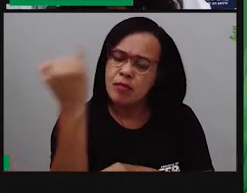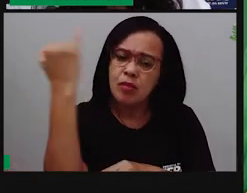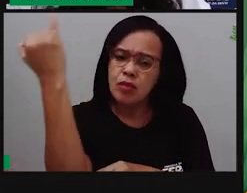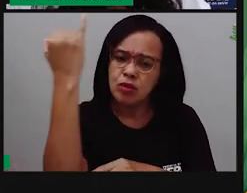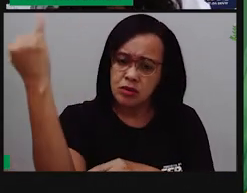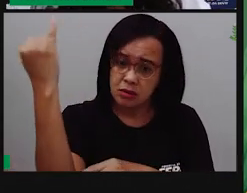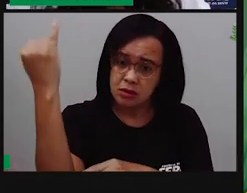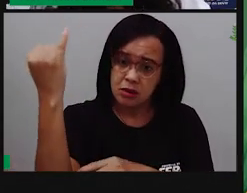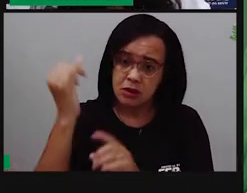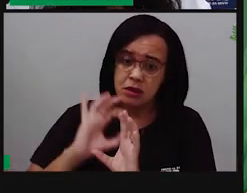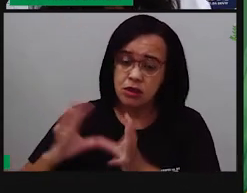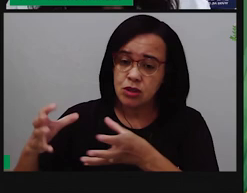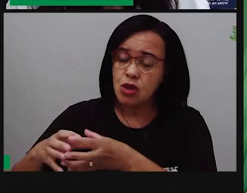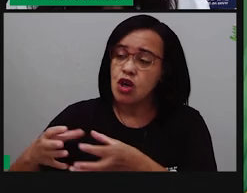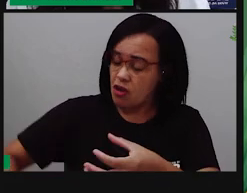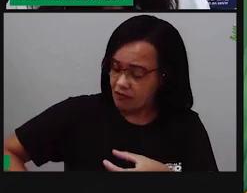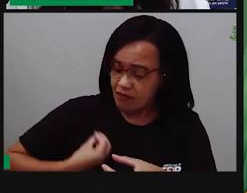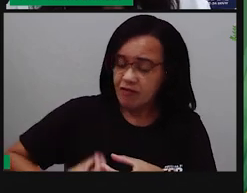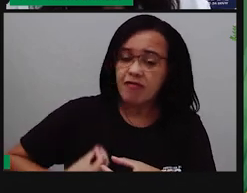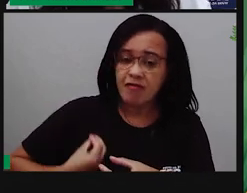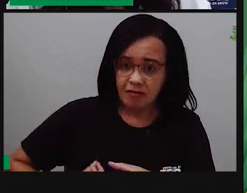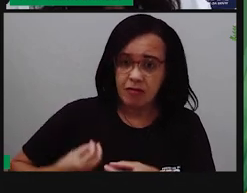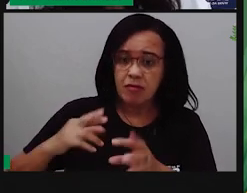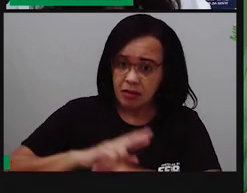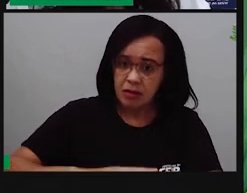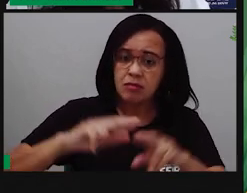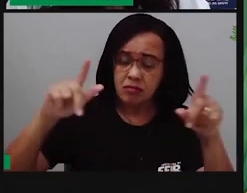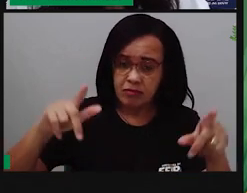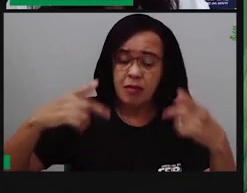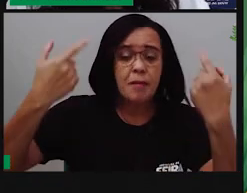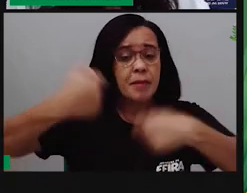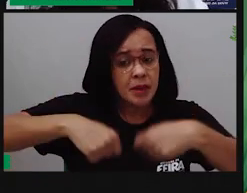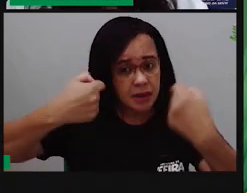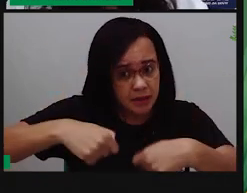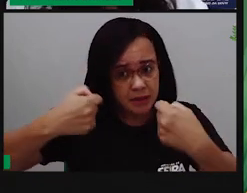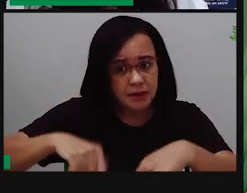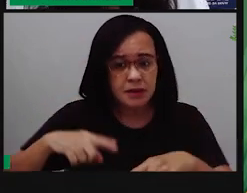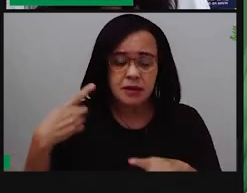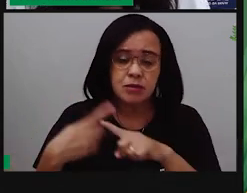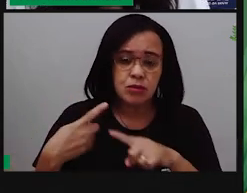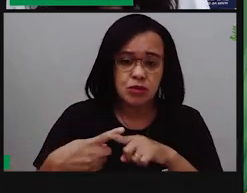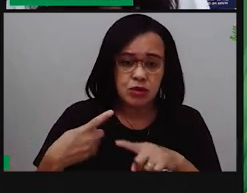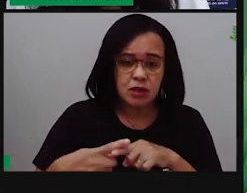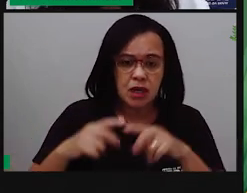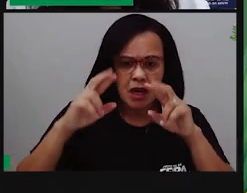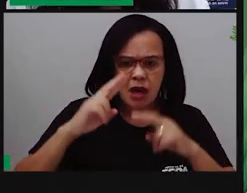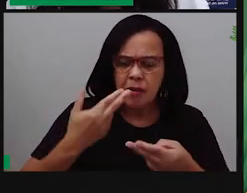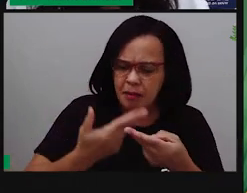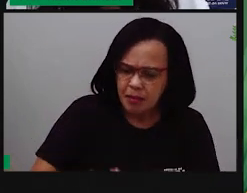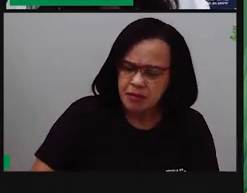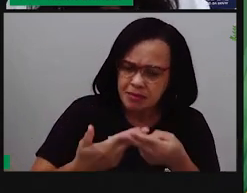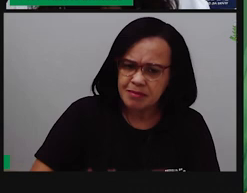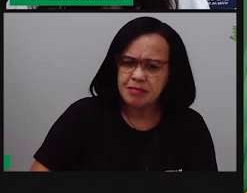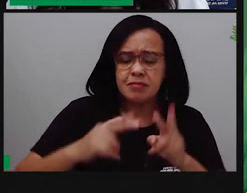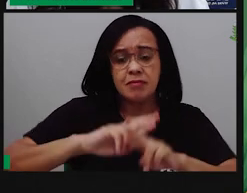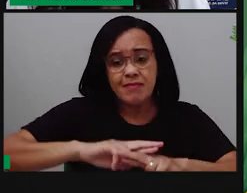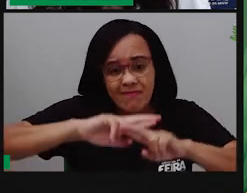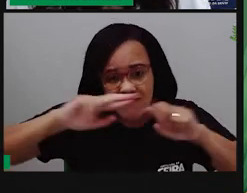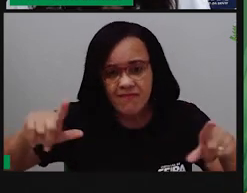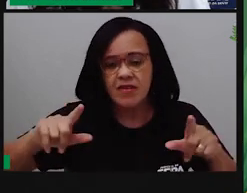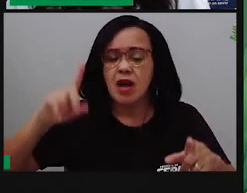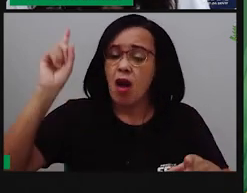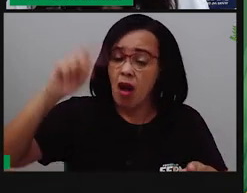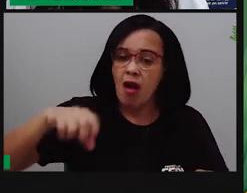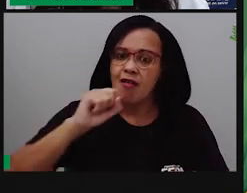essas diferenças e que essas diferenças têm um valor tão grande e